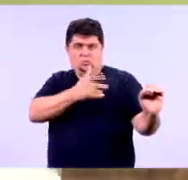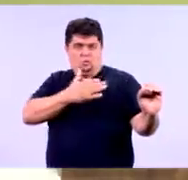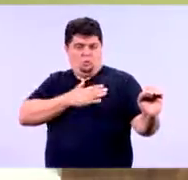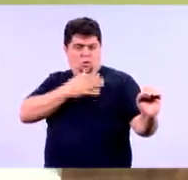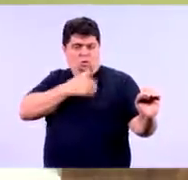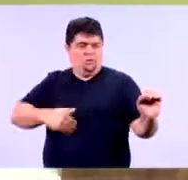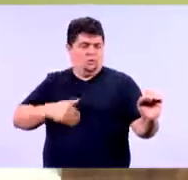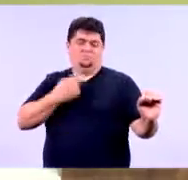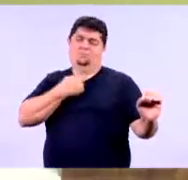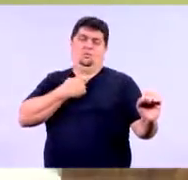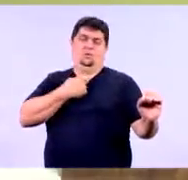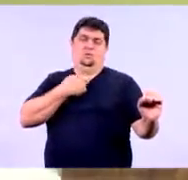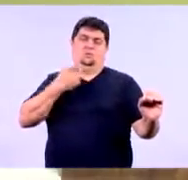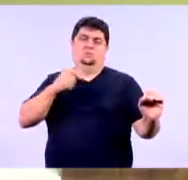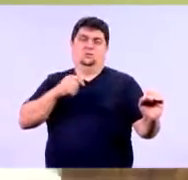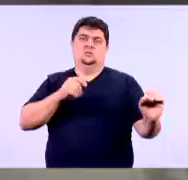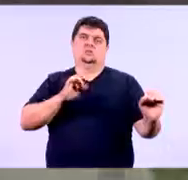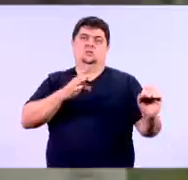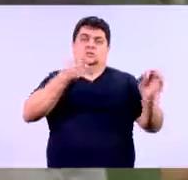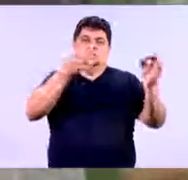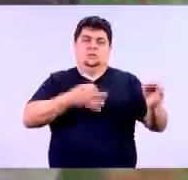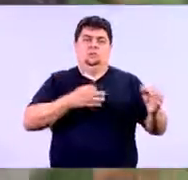vedação do confisco.